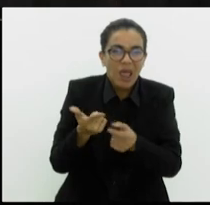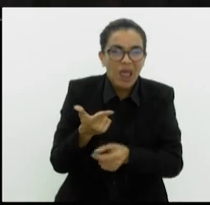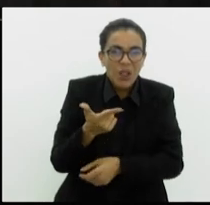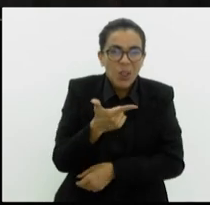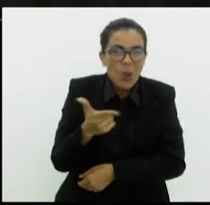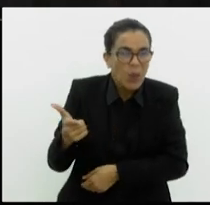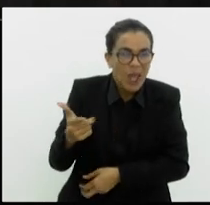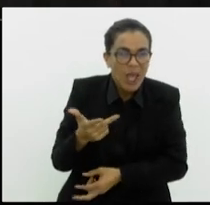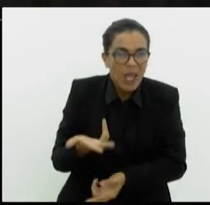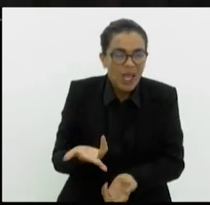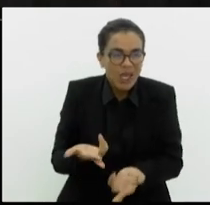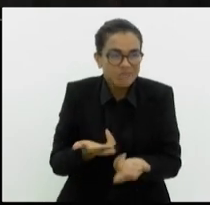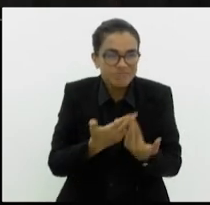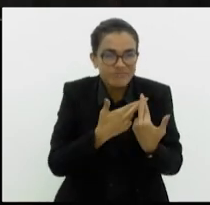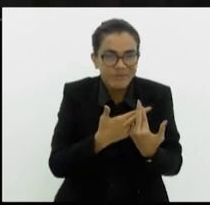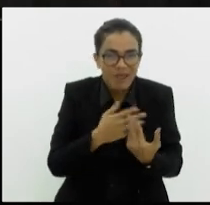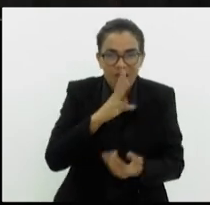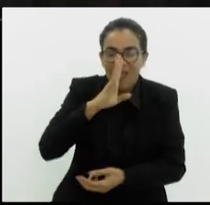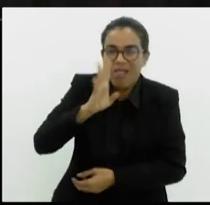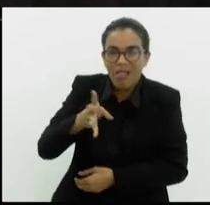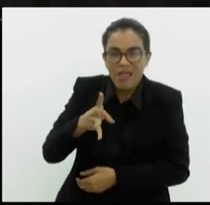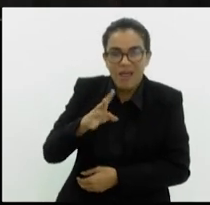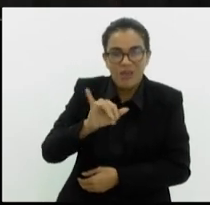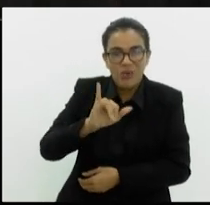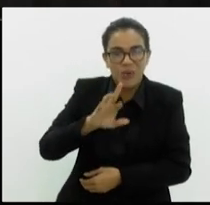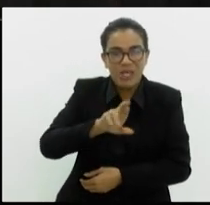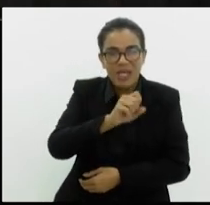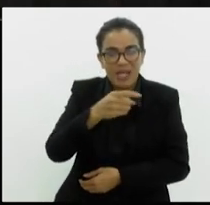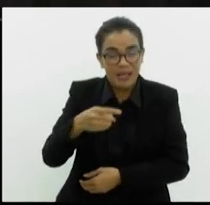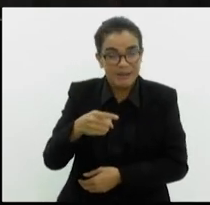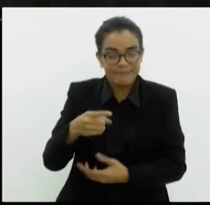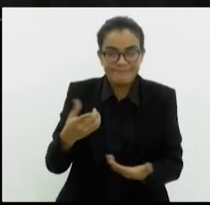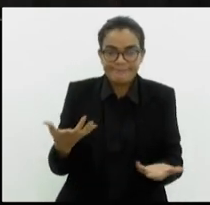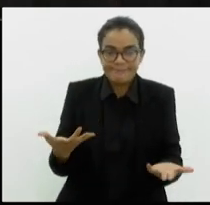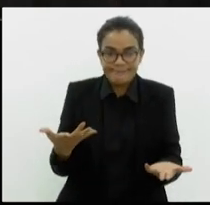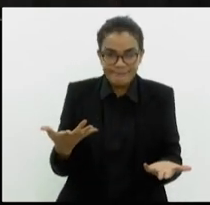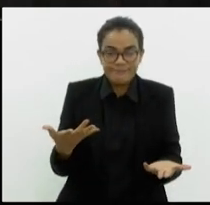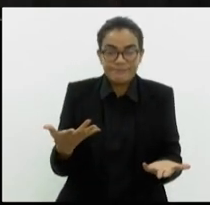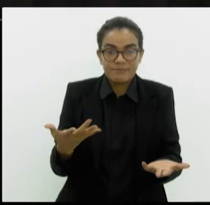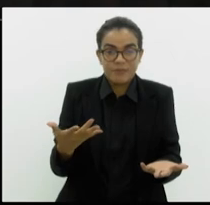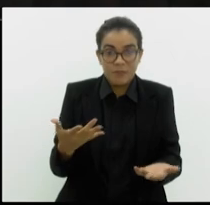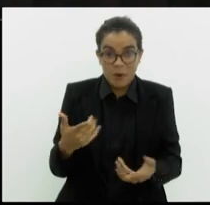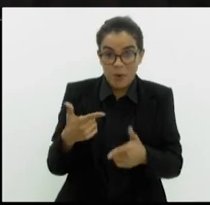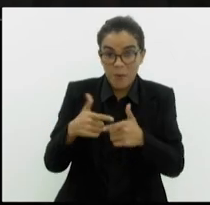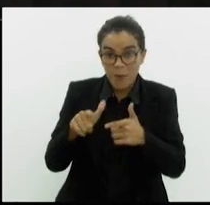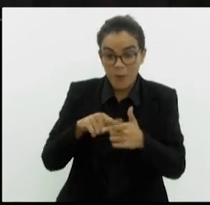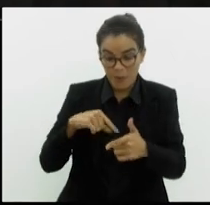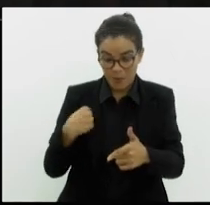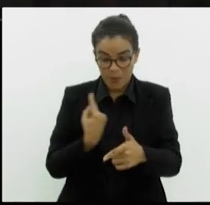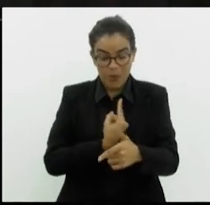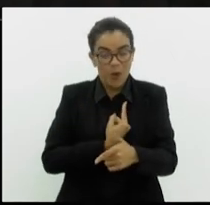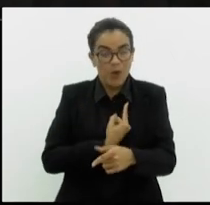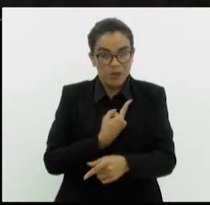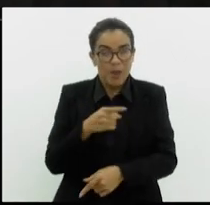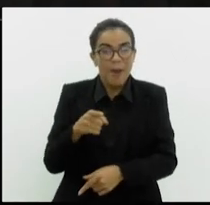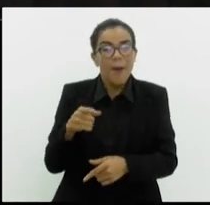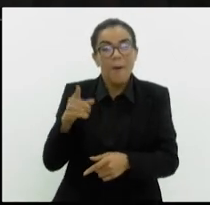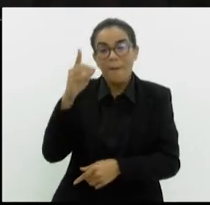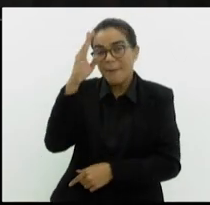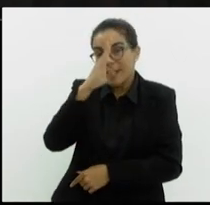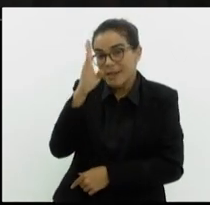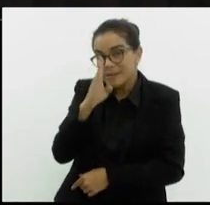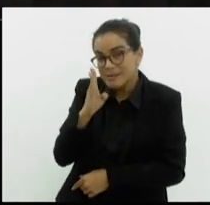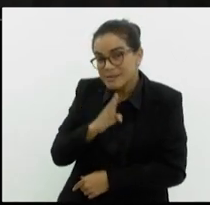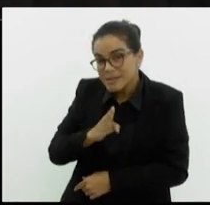por parte do Irã. Mas isso é um problema deles. O problema nosso é que o Brasil cada vez